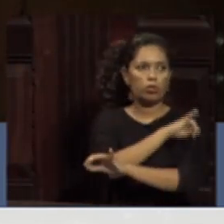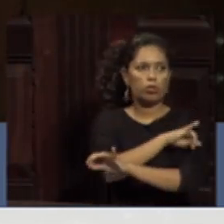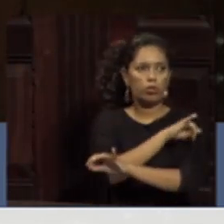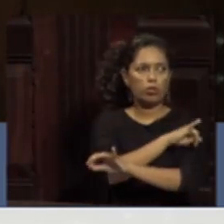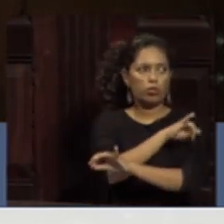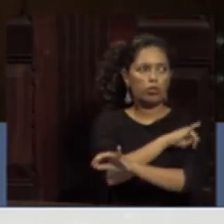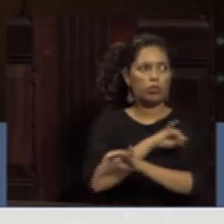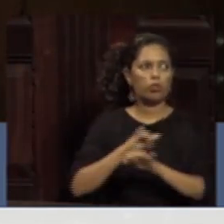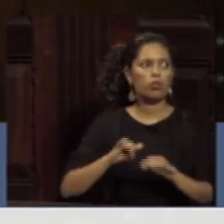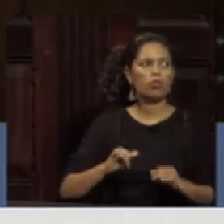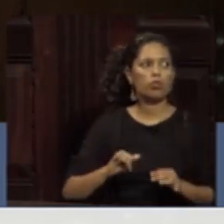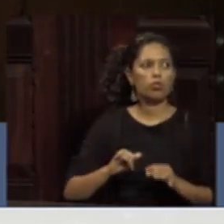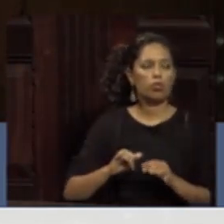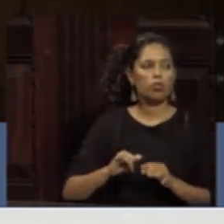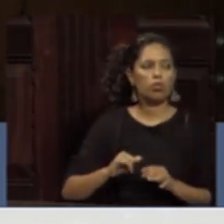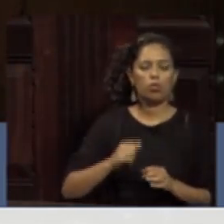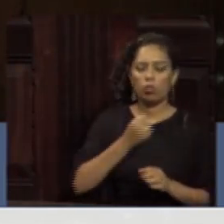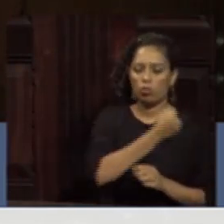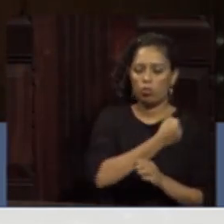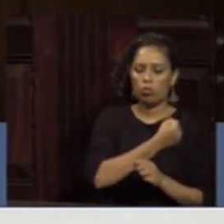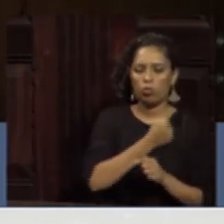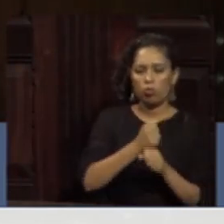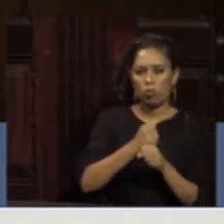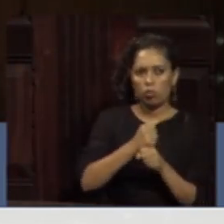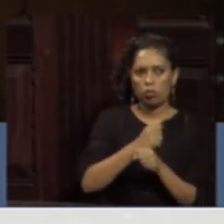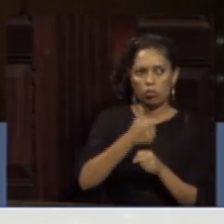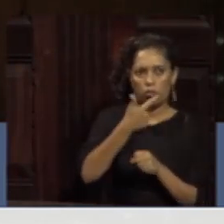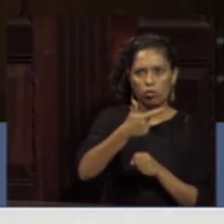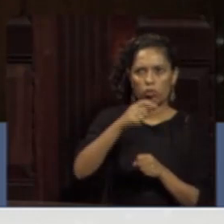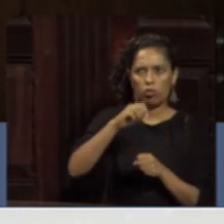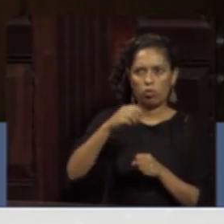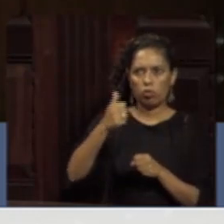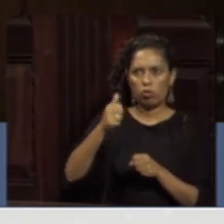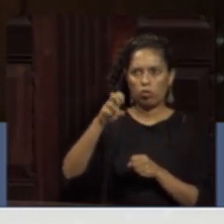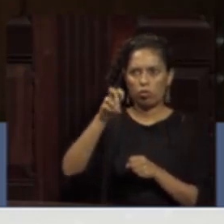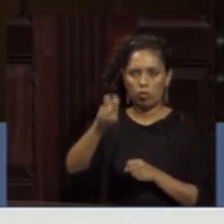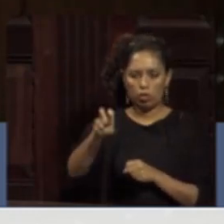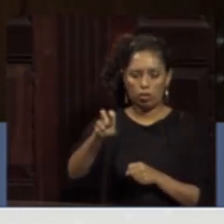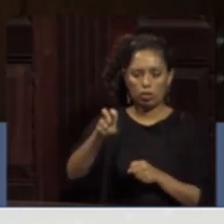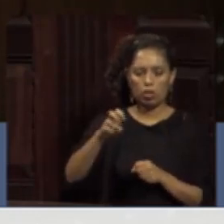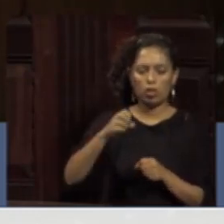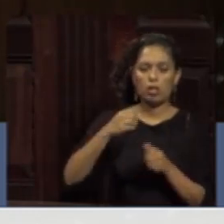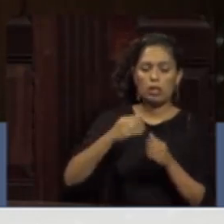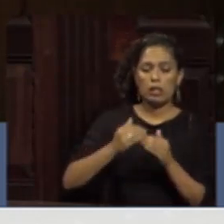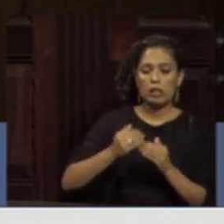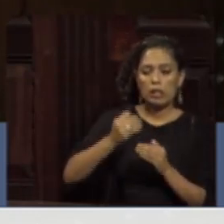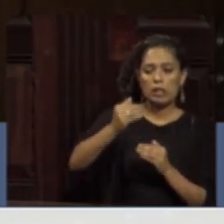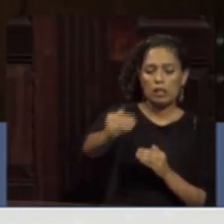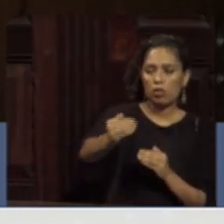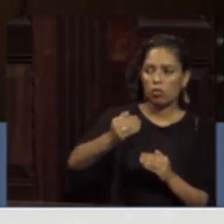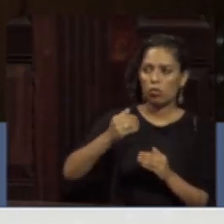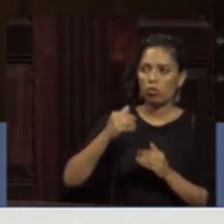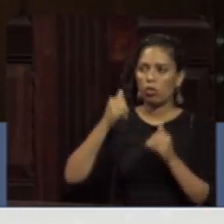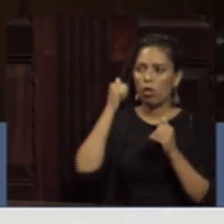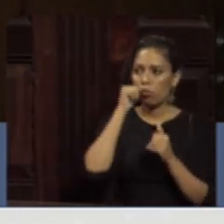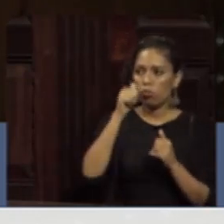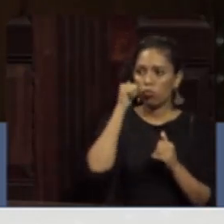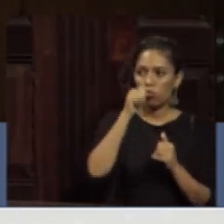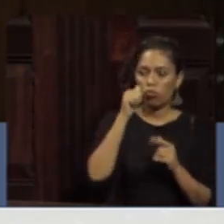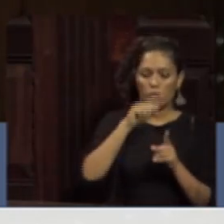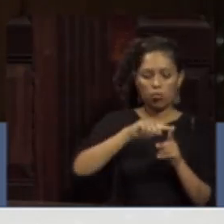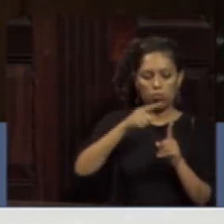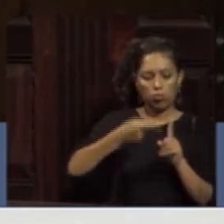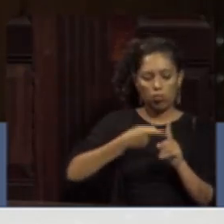aprovamos, 63/2015, que estende a licença paternidade aos servidores estaduais para um